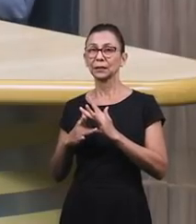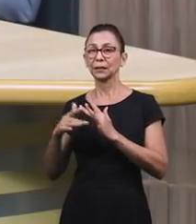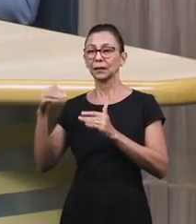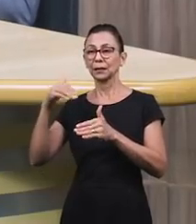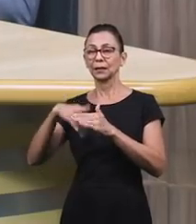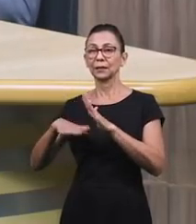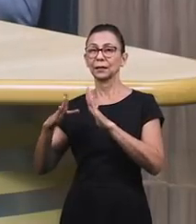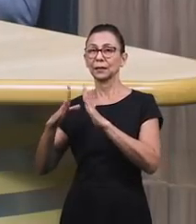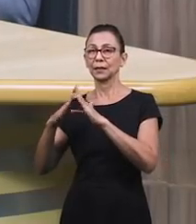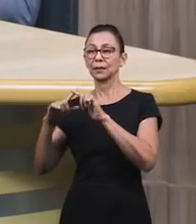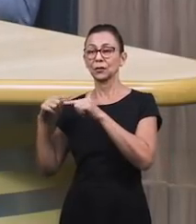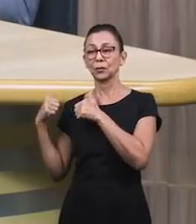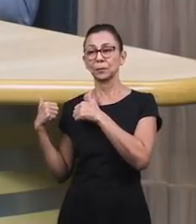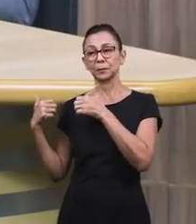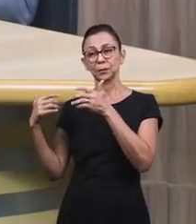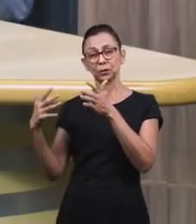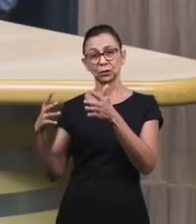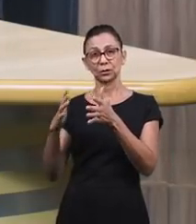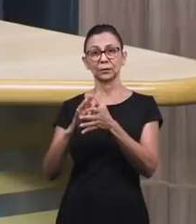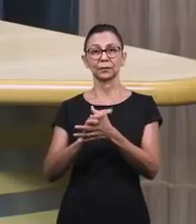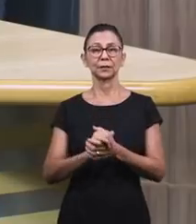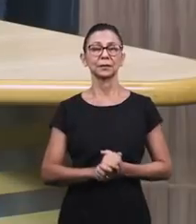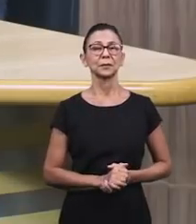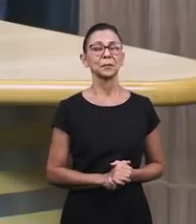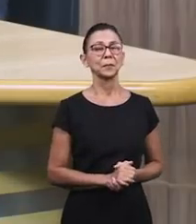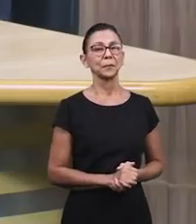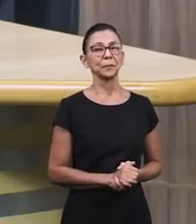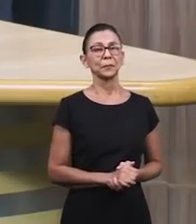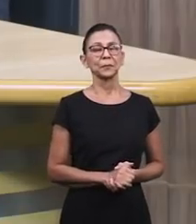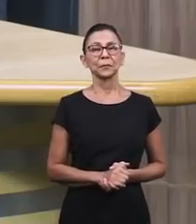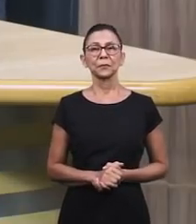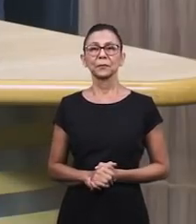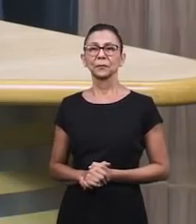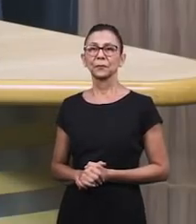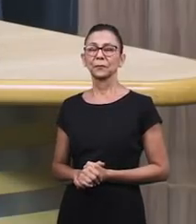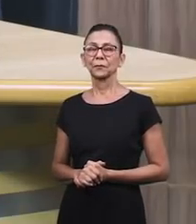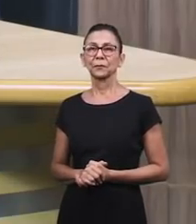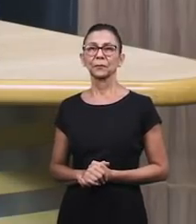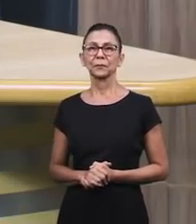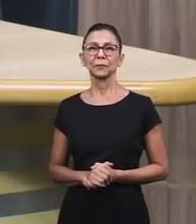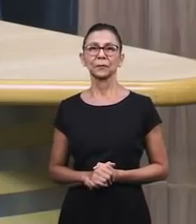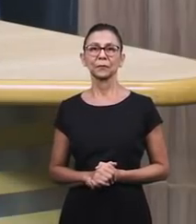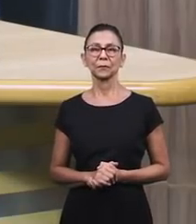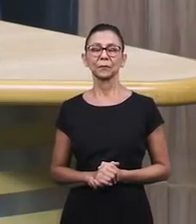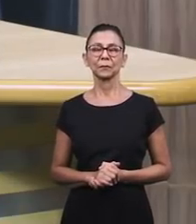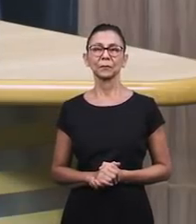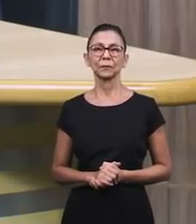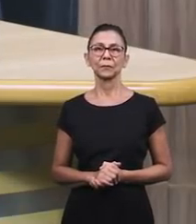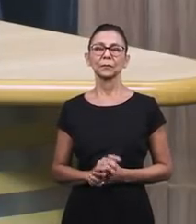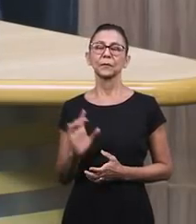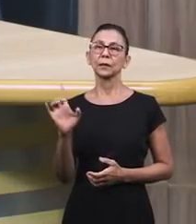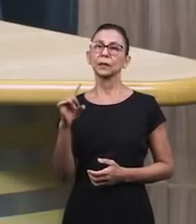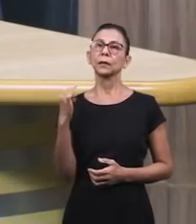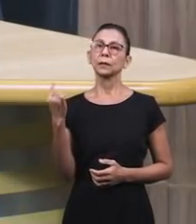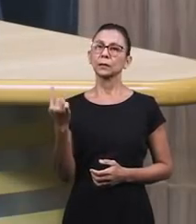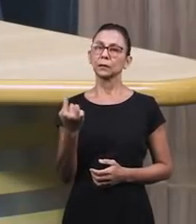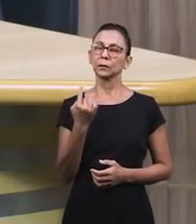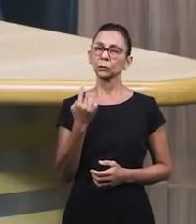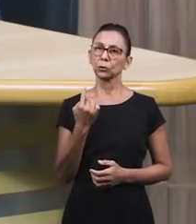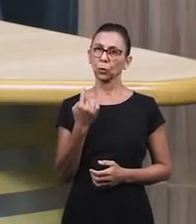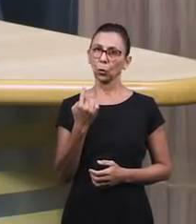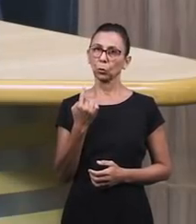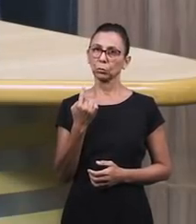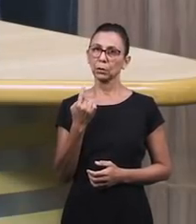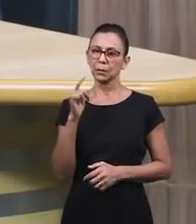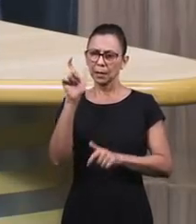Mas nós vamos ver que o texto bíblico é que ele diz o seguinte, nessa ênfase do Espírito Santo. E todos, aquele momento maravilhoso, e todos